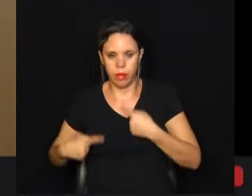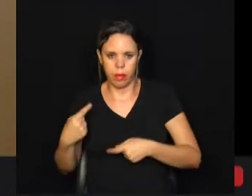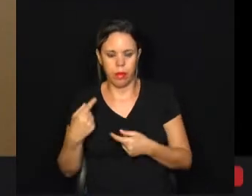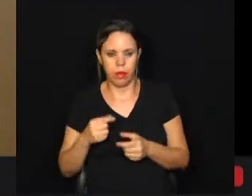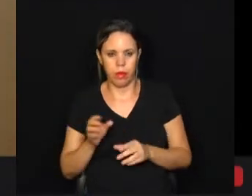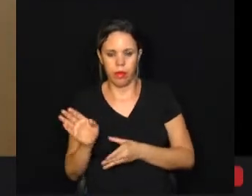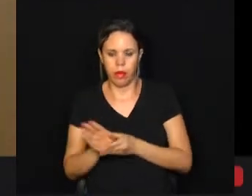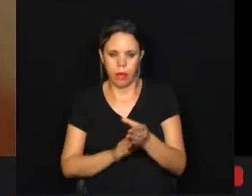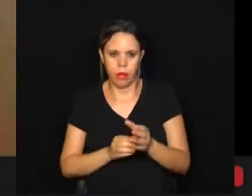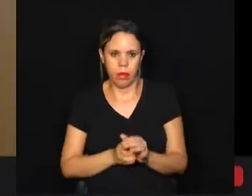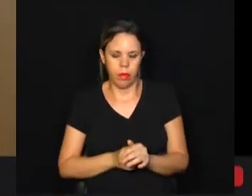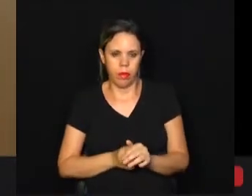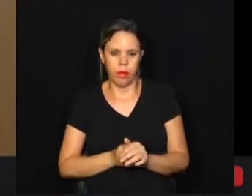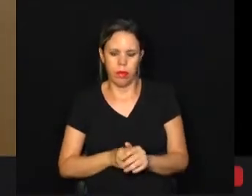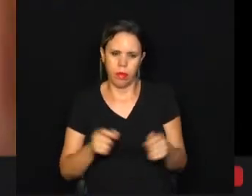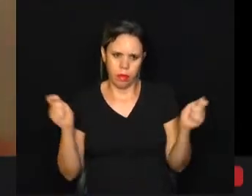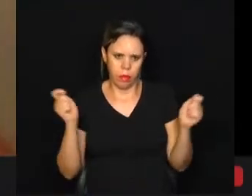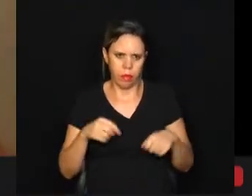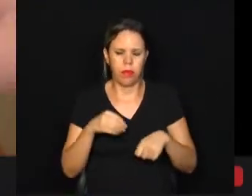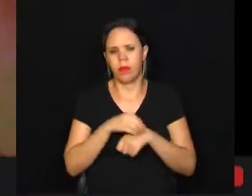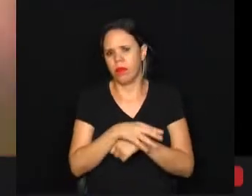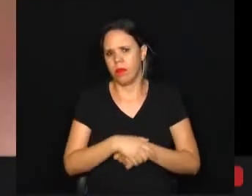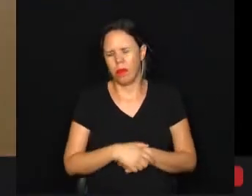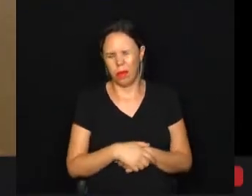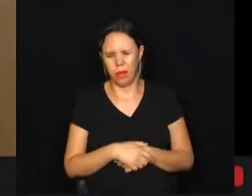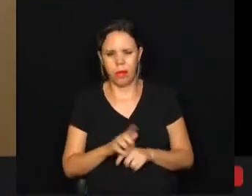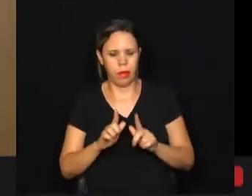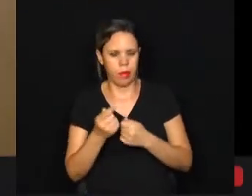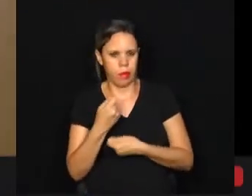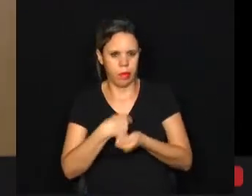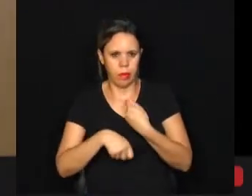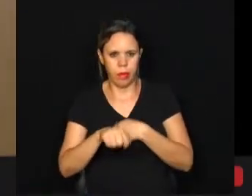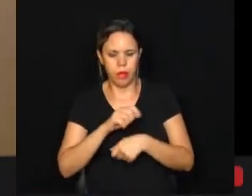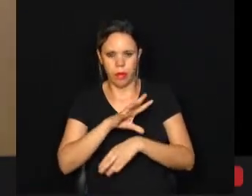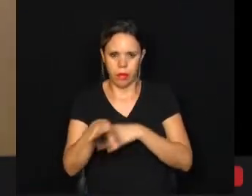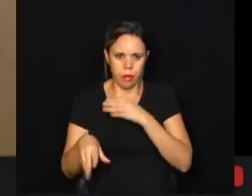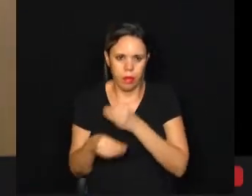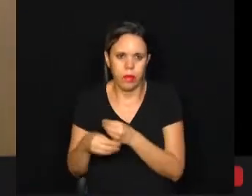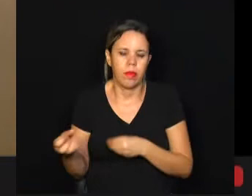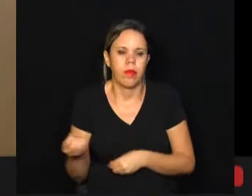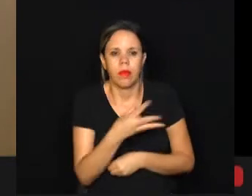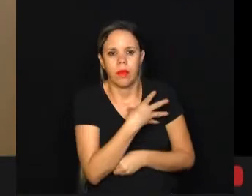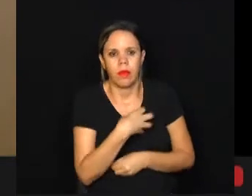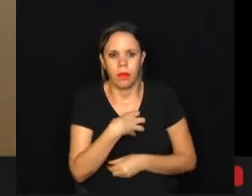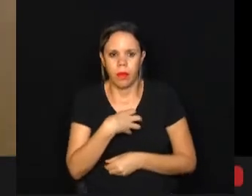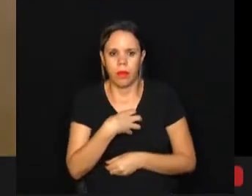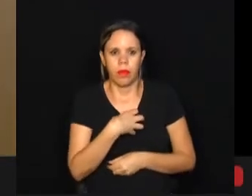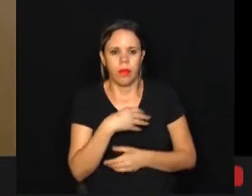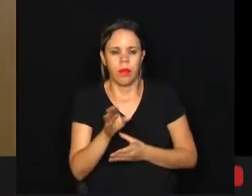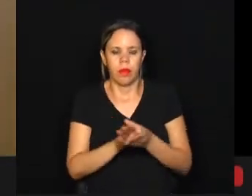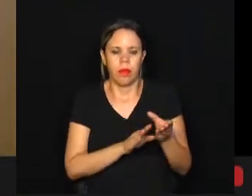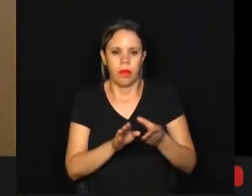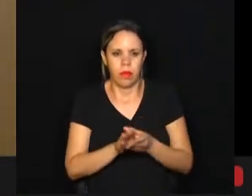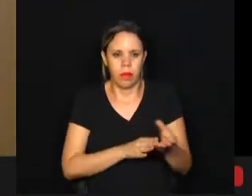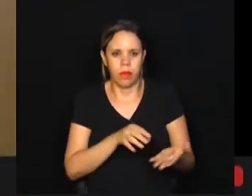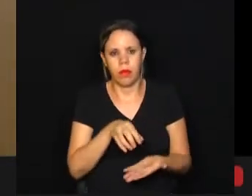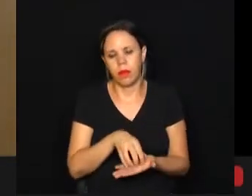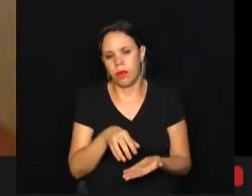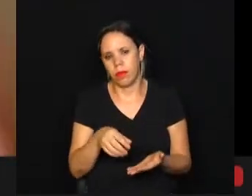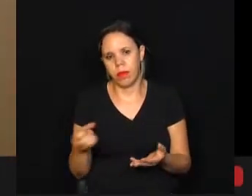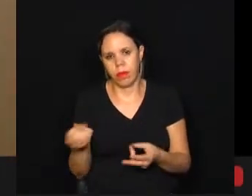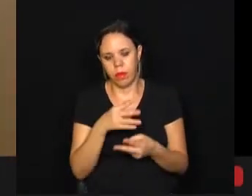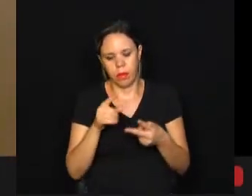Conselho, tá? Que possibilitou gestar e implantar essa nova forma de Conselho, e um